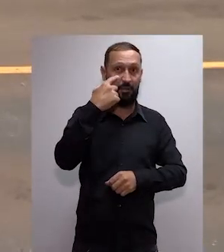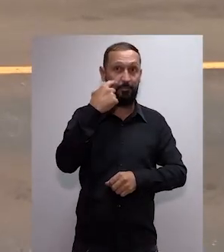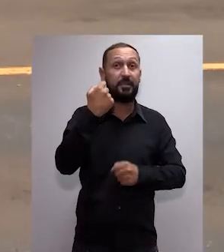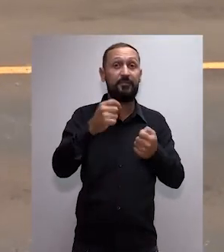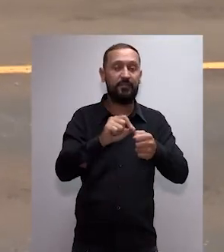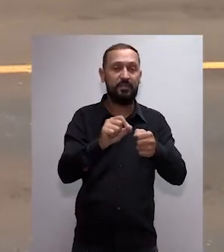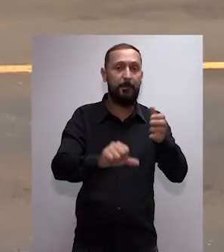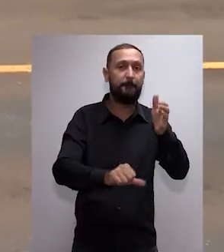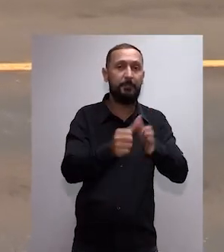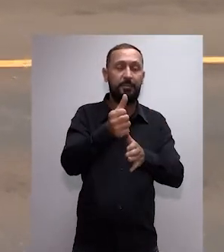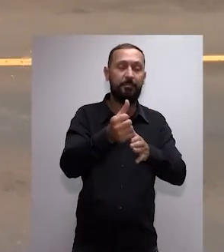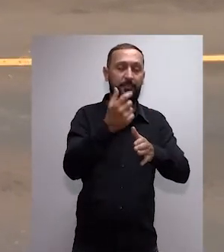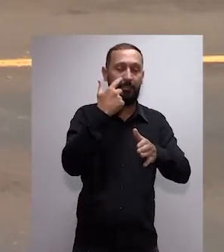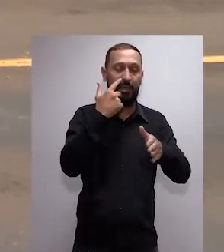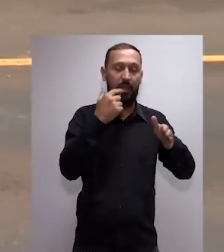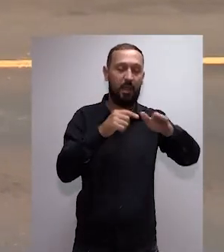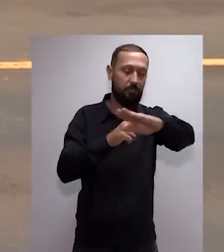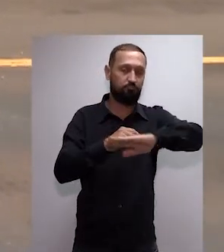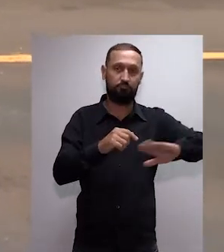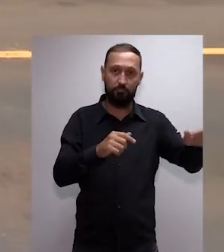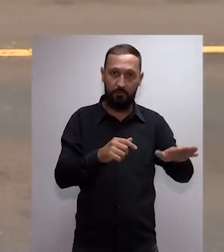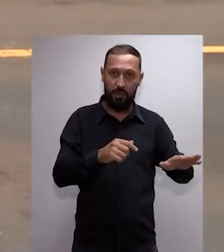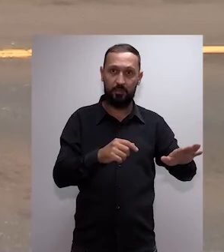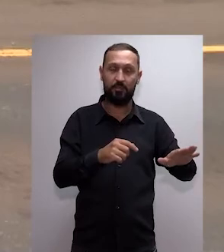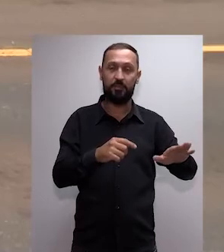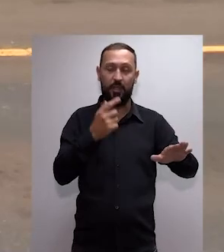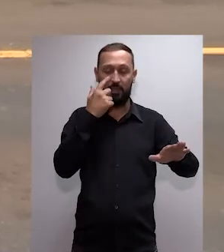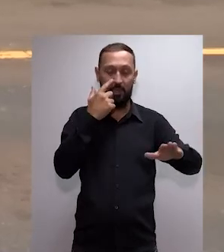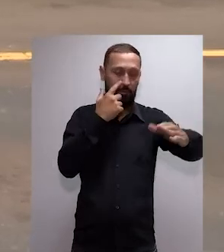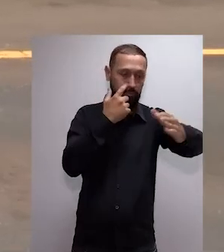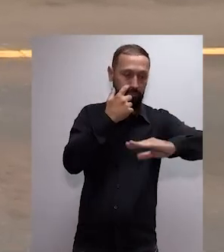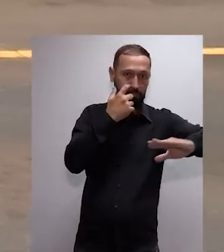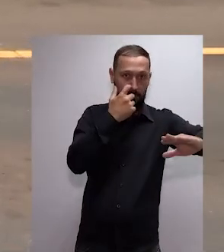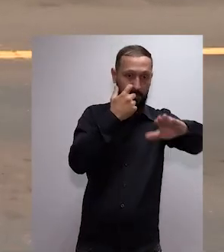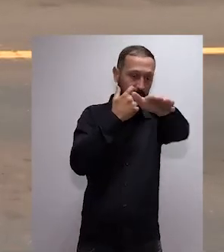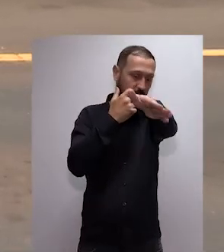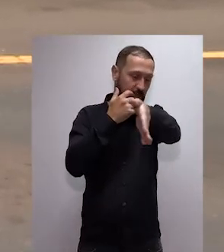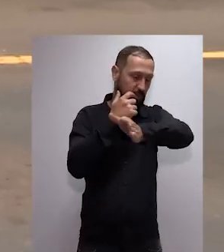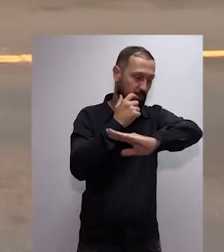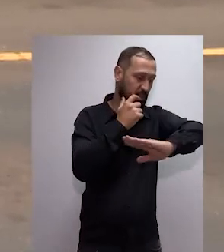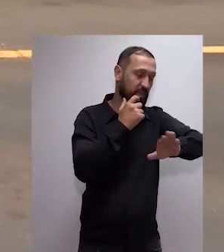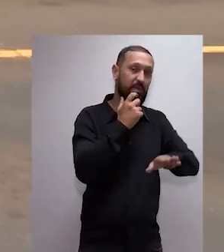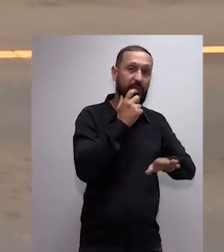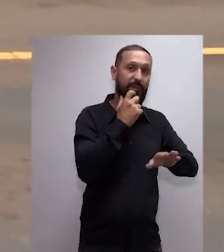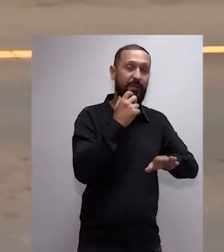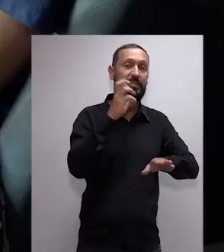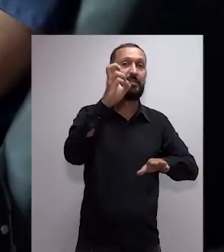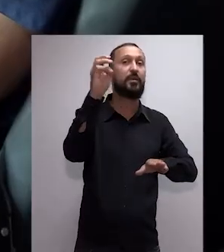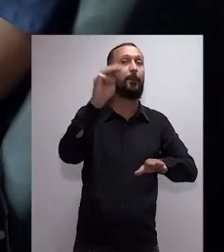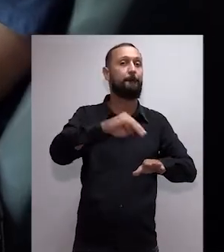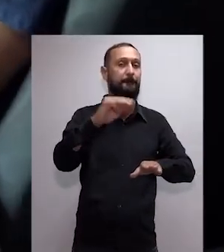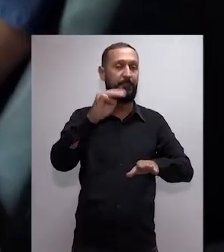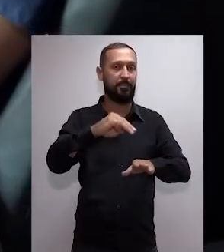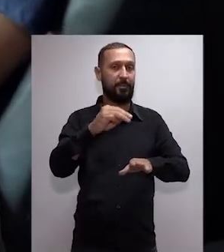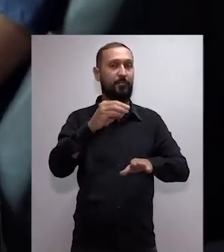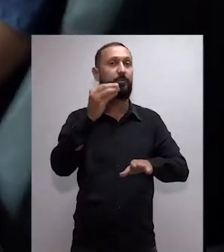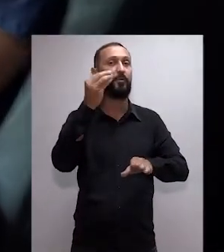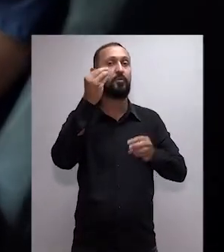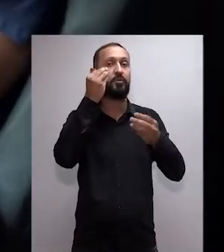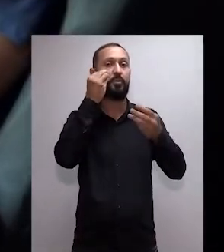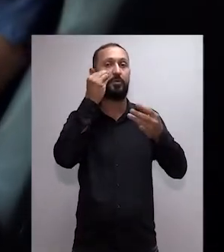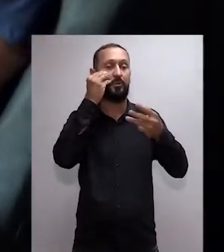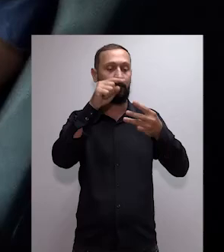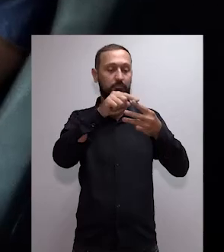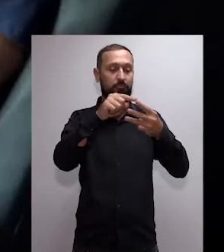o estacionamento e a baliza de garagem de ré. Em 5 minutos ele tem que fazer e podendo ter 3 tentativas